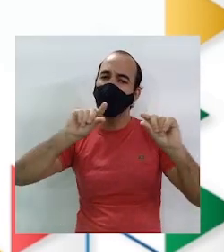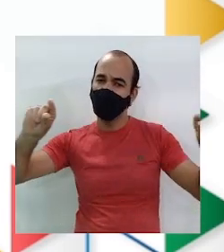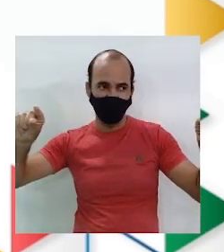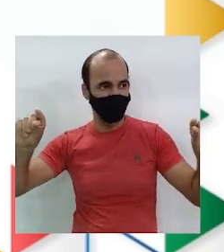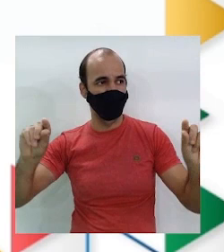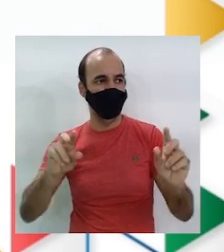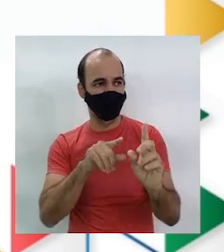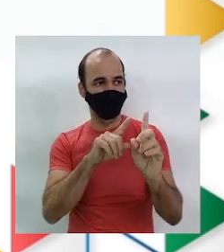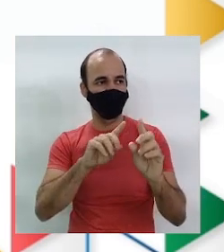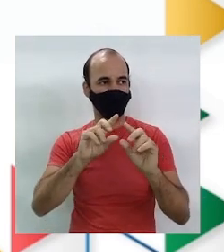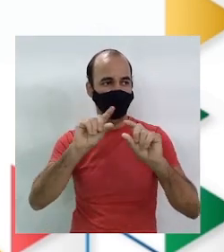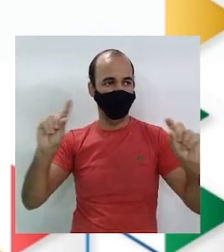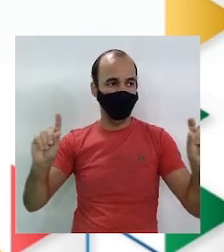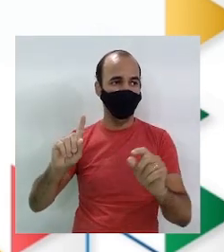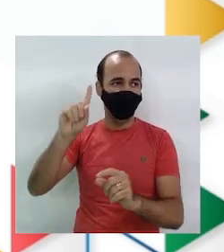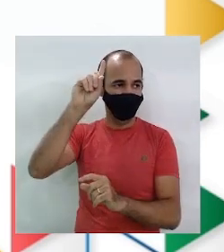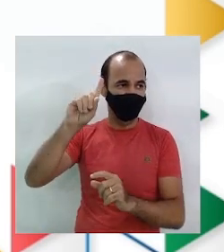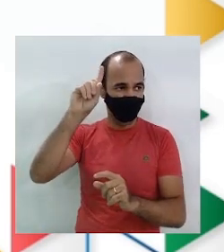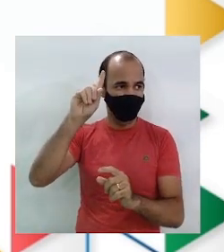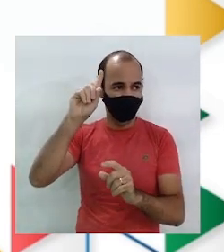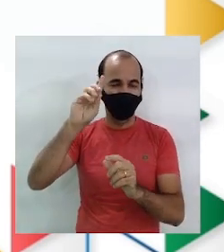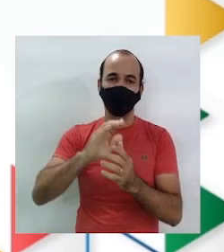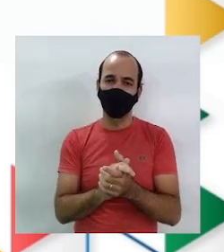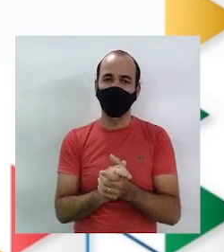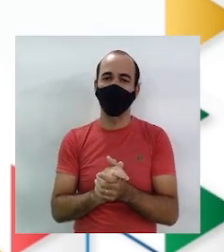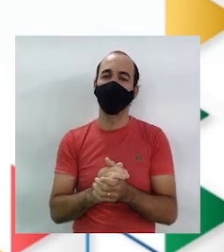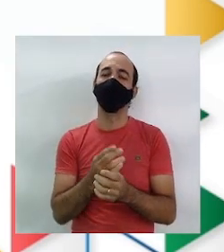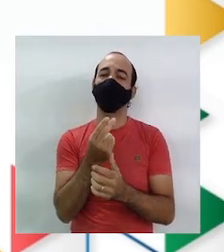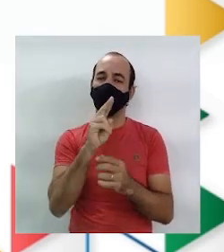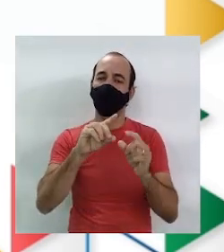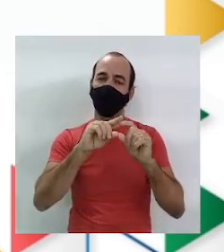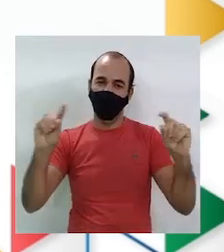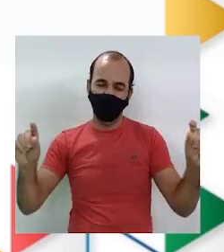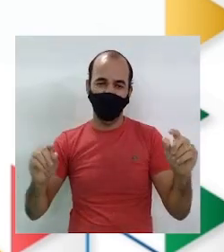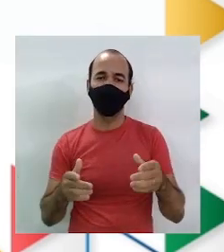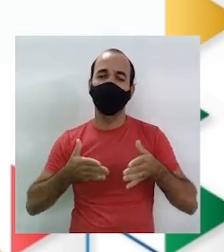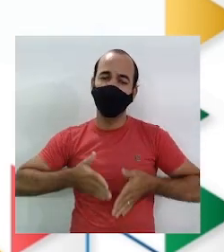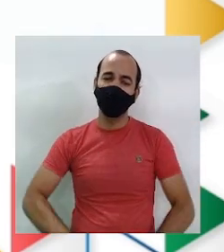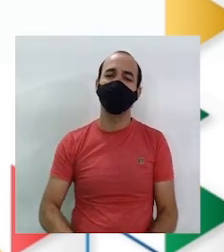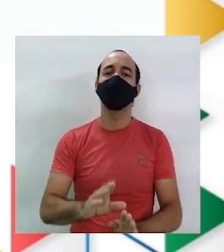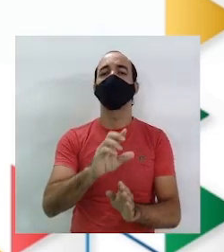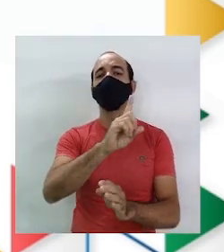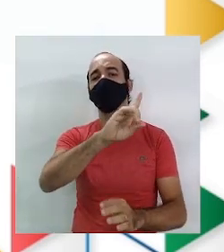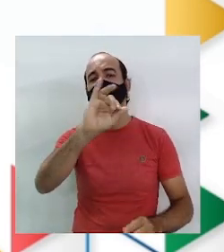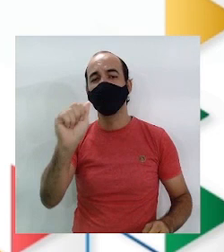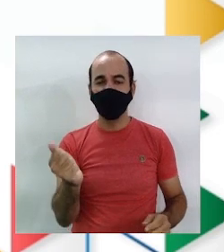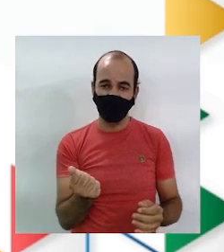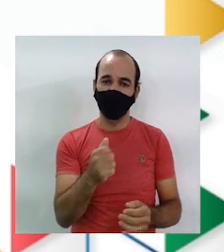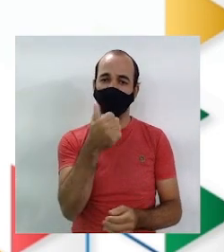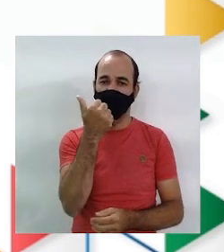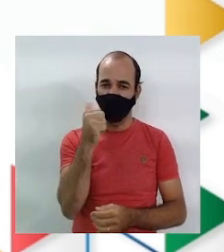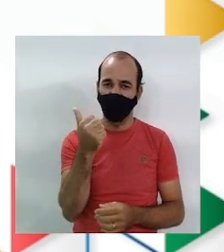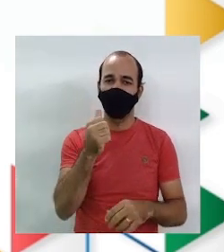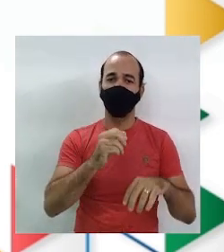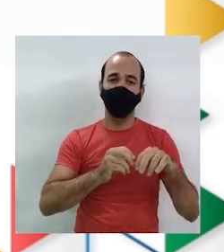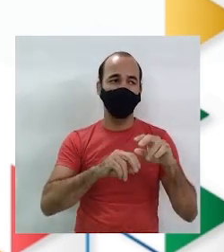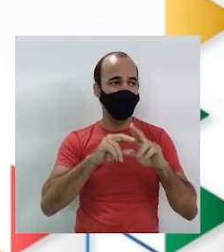de Paula Coimbra de Almeida Brenan. Ele nasceu no dia 11 de junho